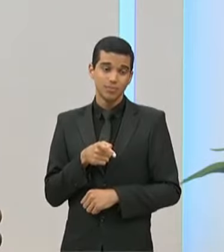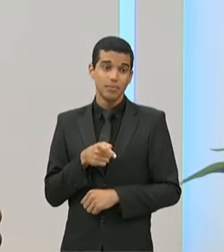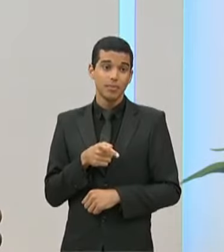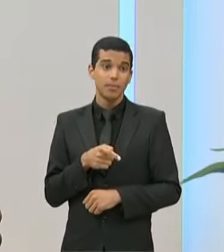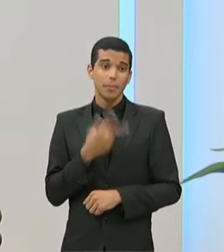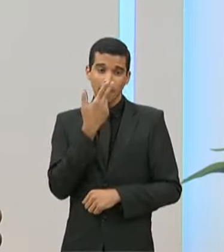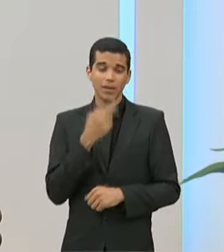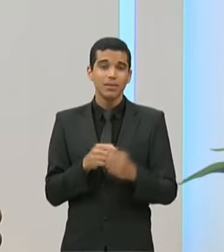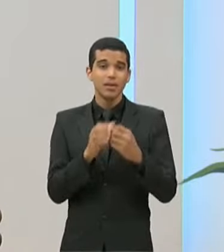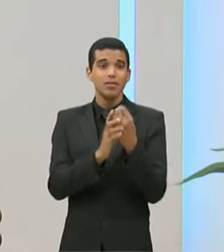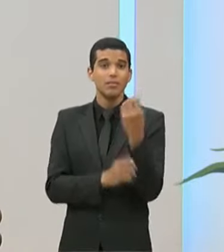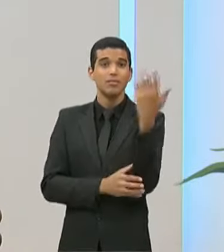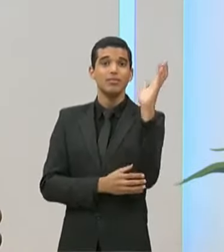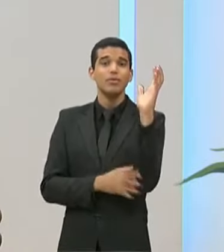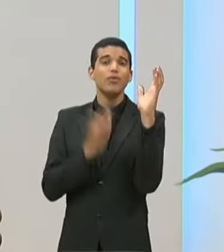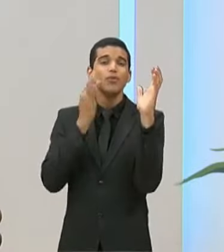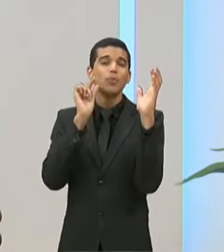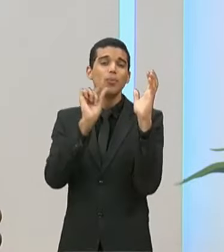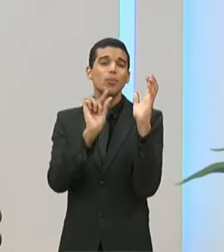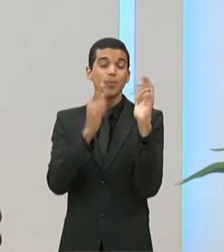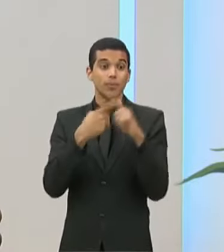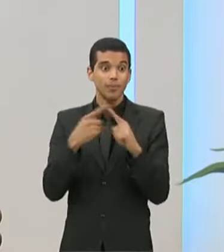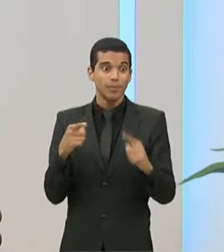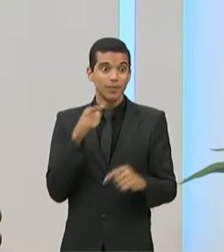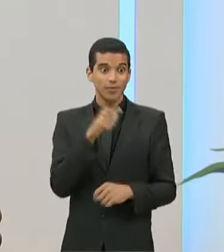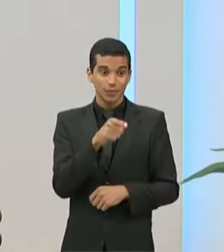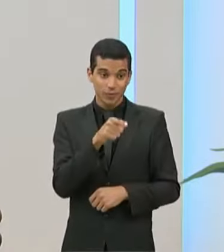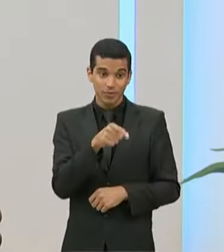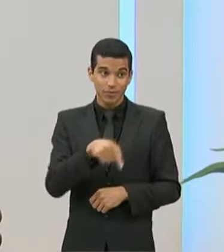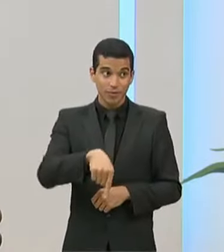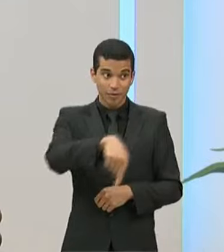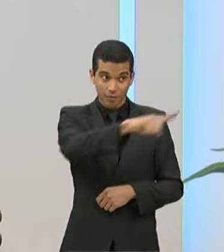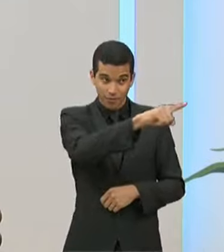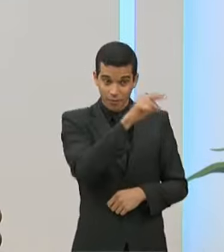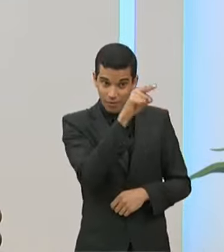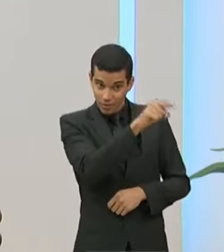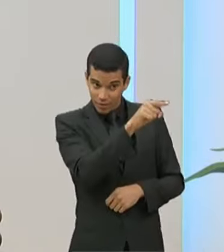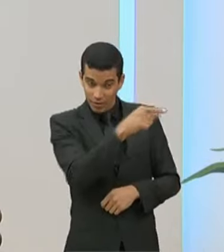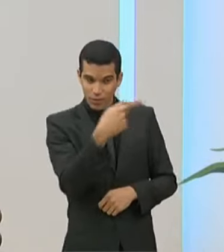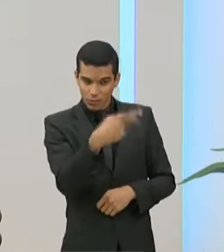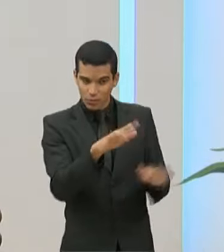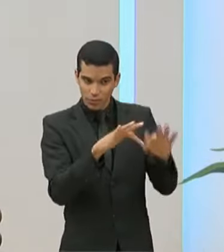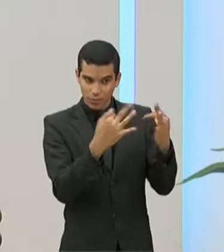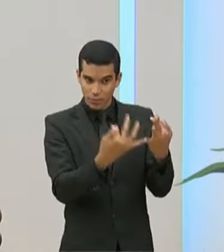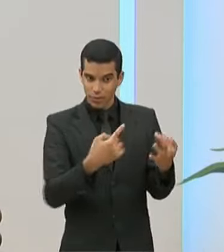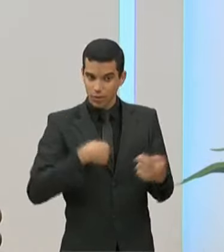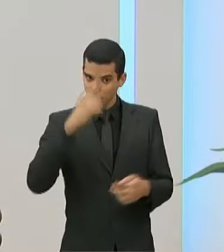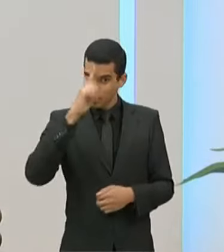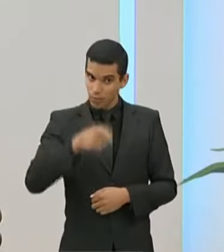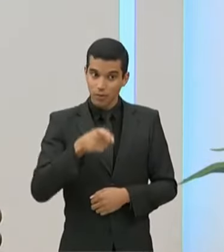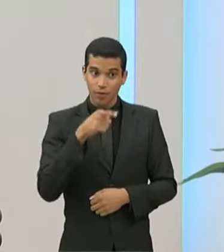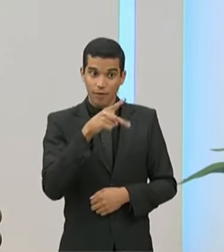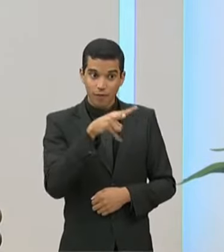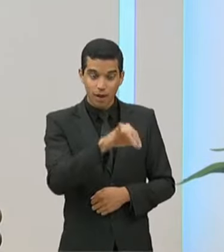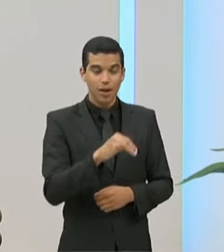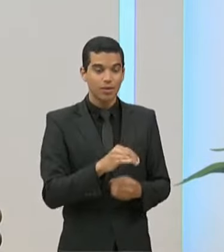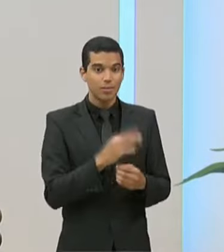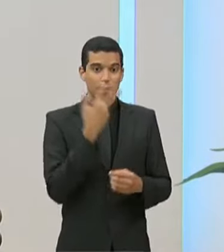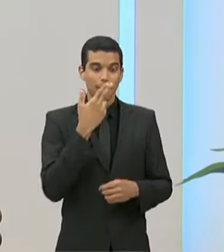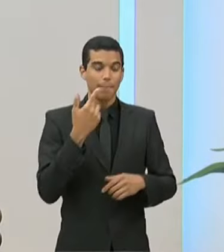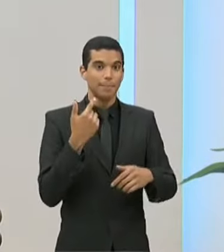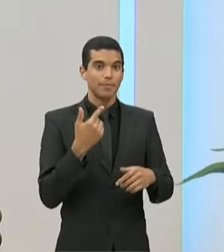se você for para lá, onde eu estou mandando, o fruto vai ser maior.